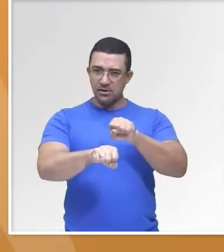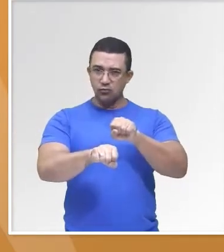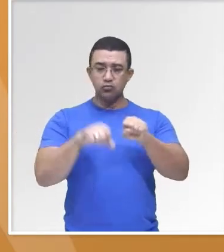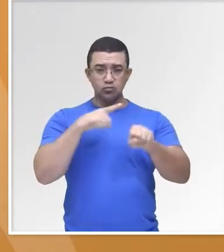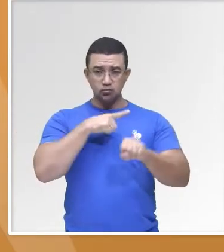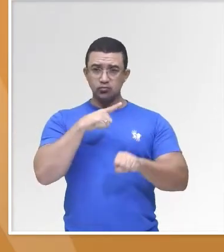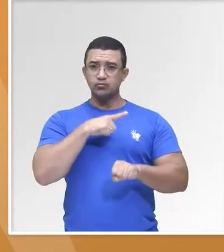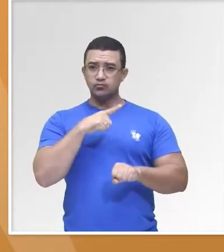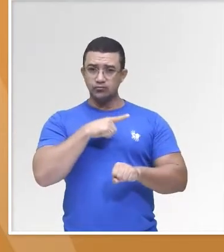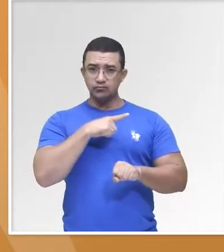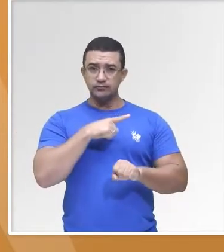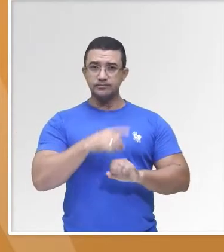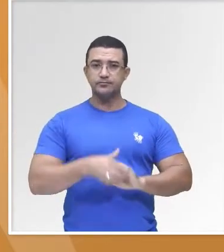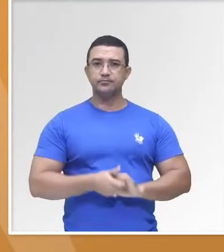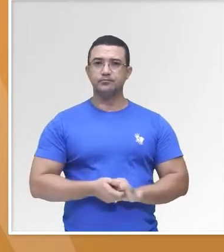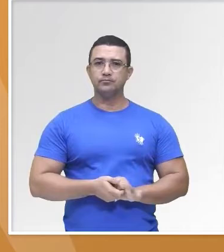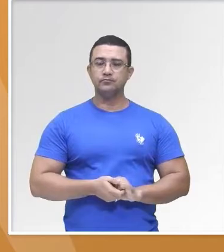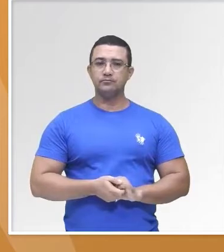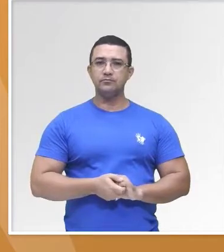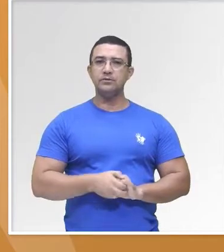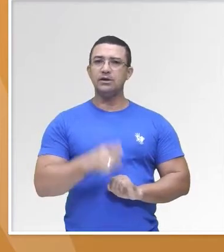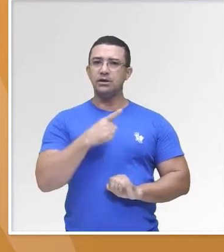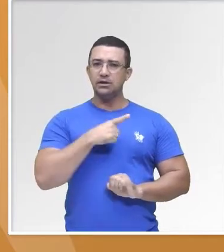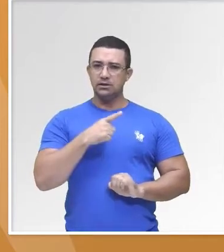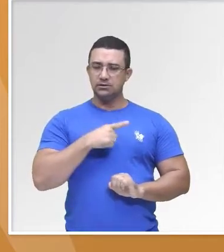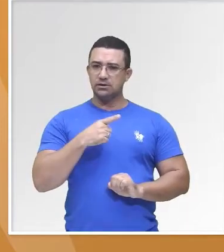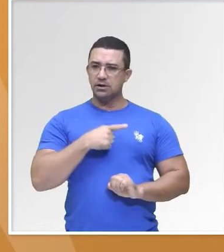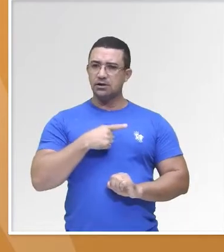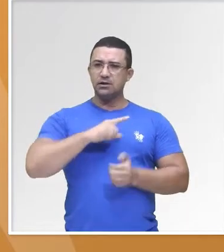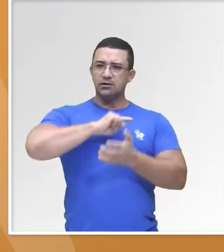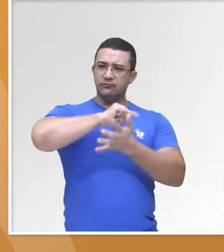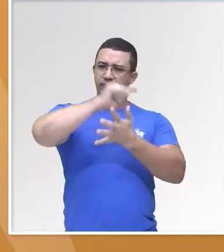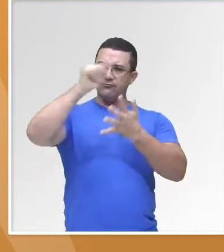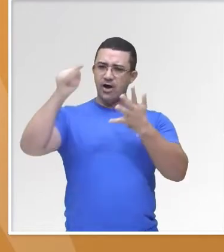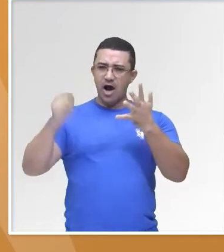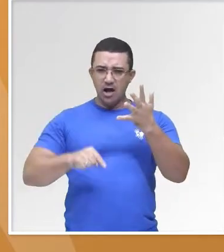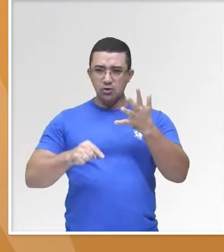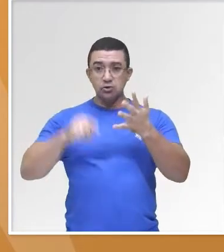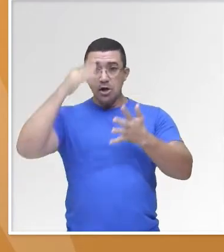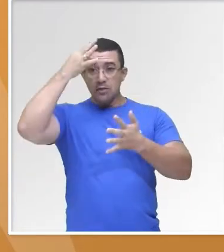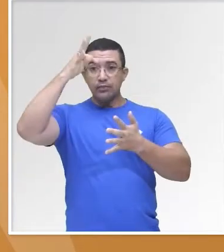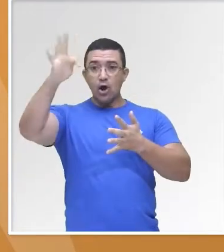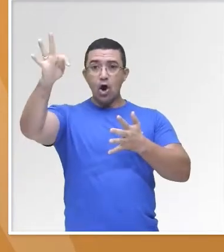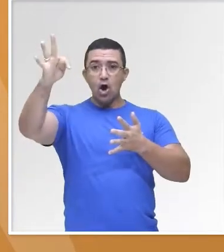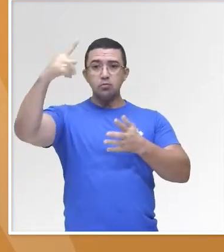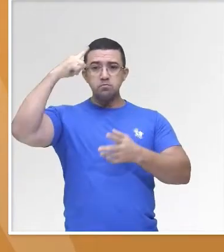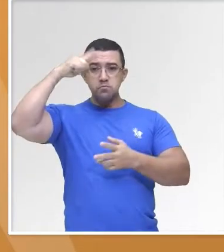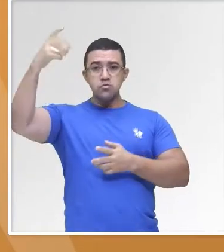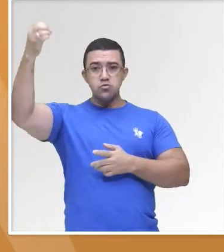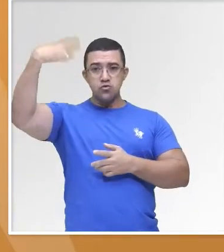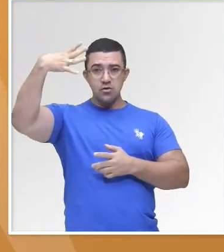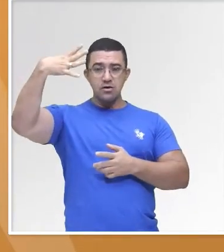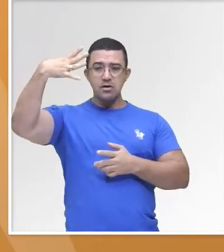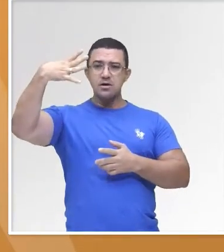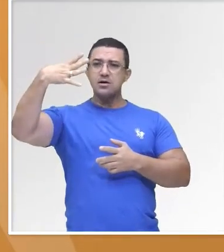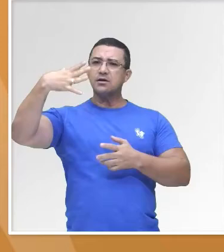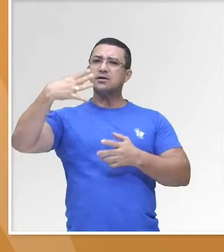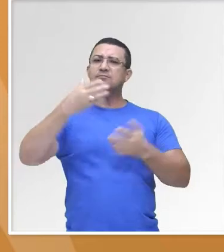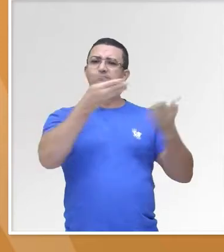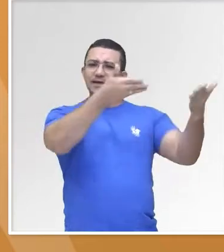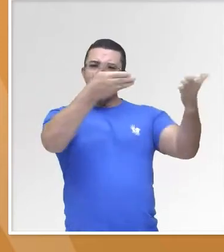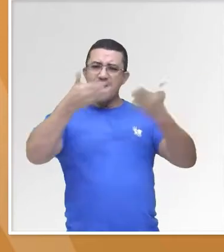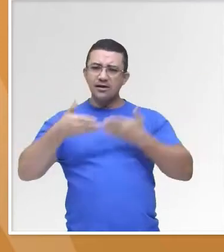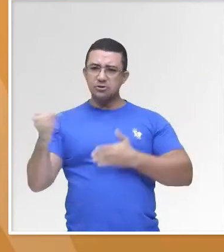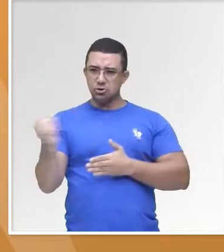verdade? Então vamos lá. Então nós temos aí uma gama de teóricos iluministas na Europa que vão trazer essas novas reflexões